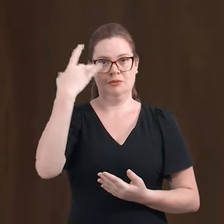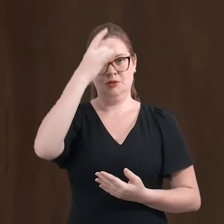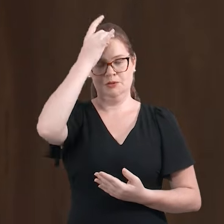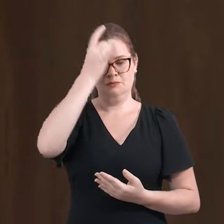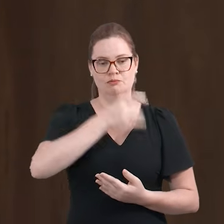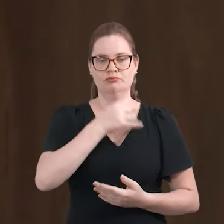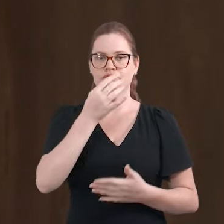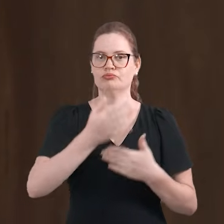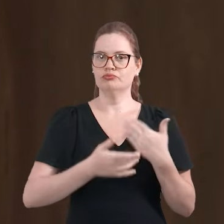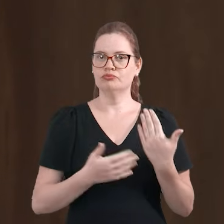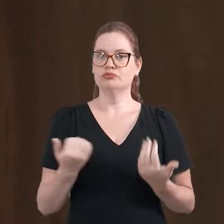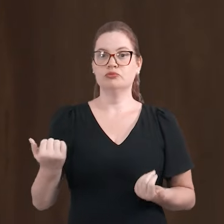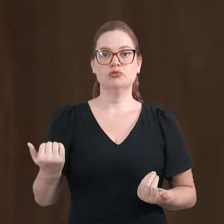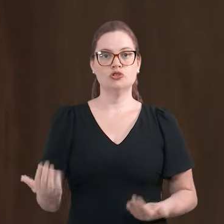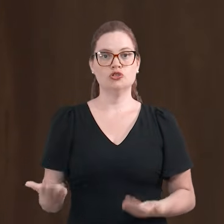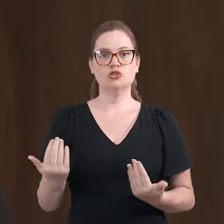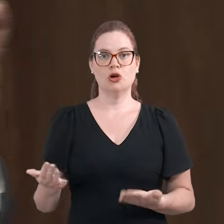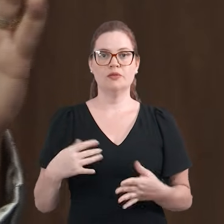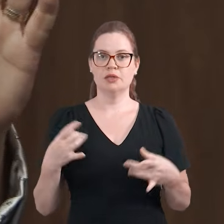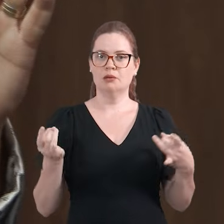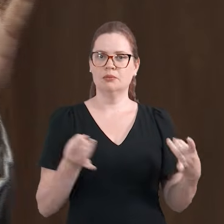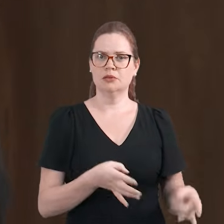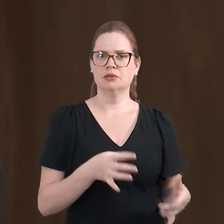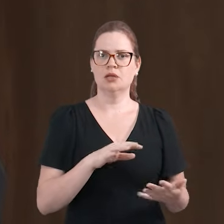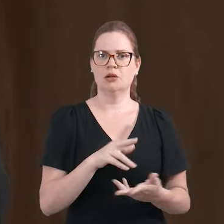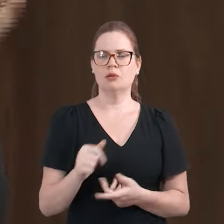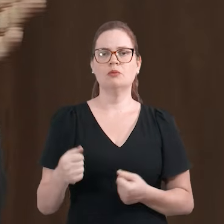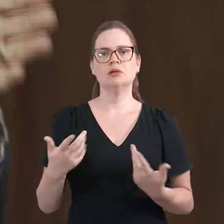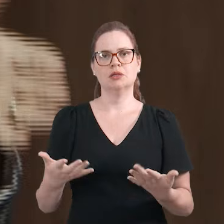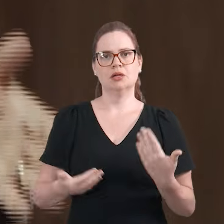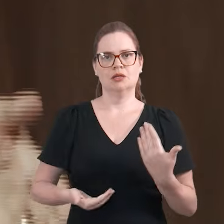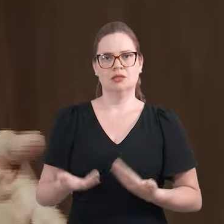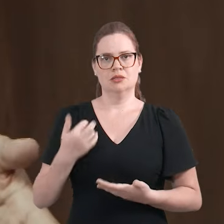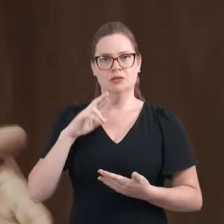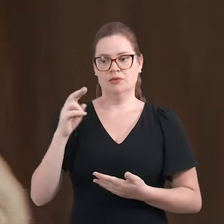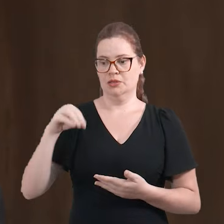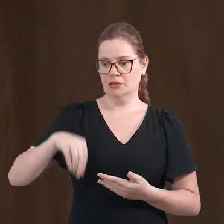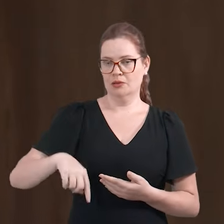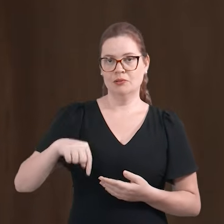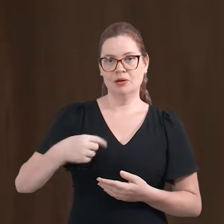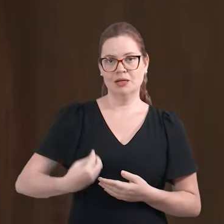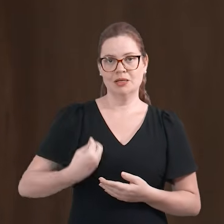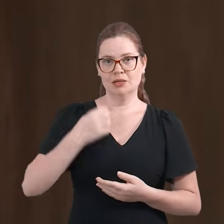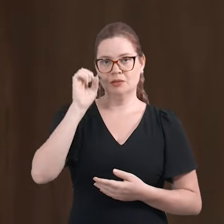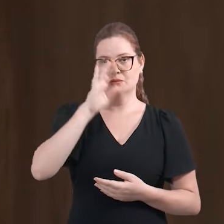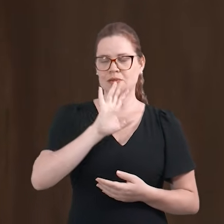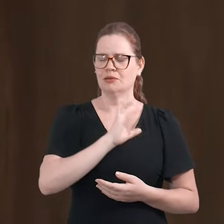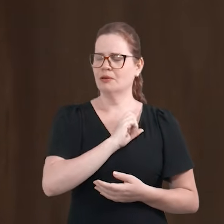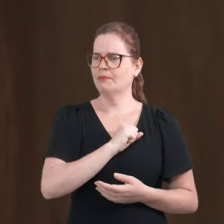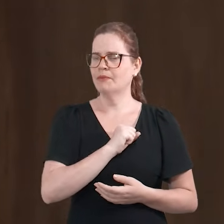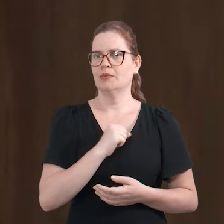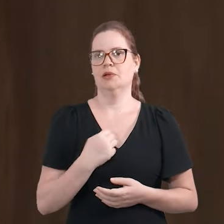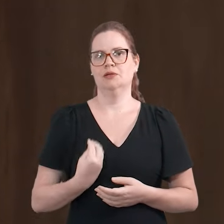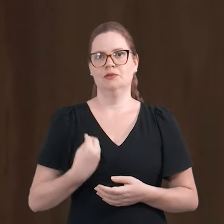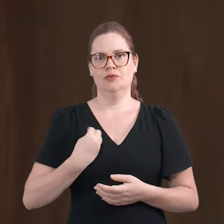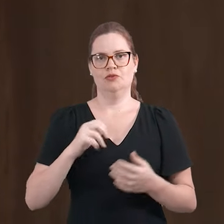Santo. Amém. Jovens que deixaram esse mundo, estão servindo ao Senhor, estão aqui no Brasil, estão amando a obra.